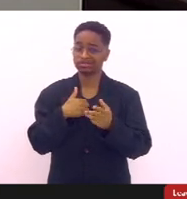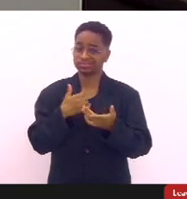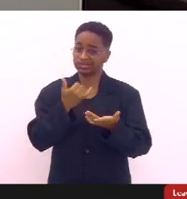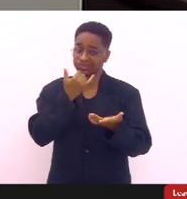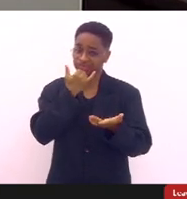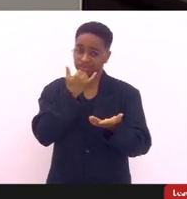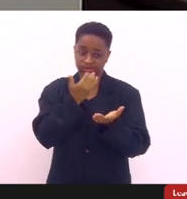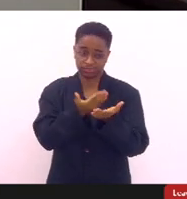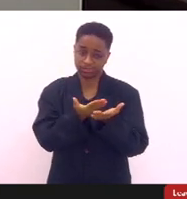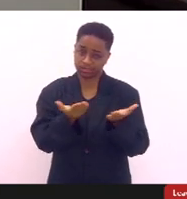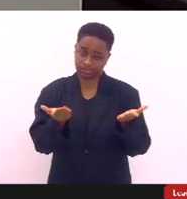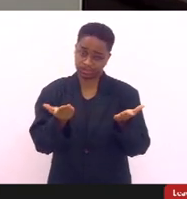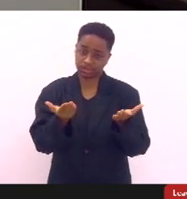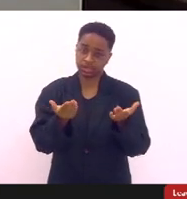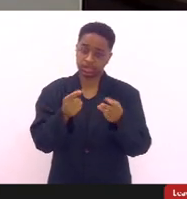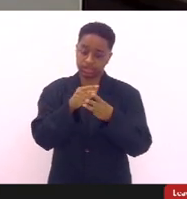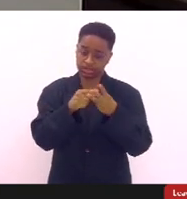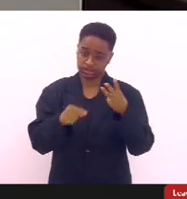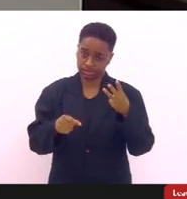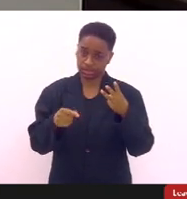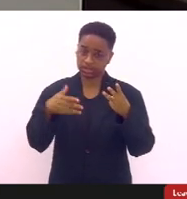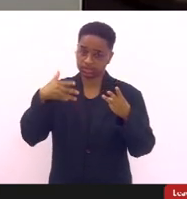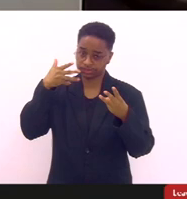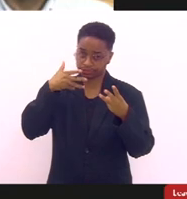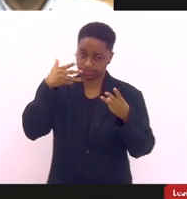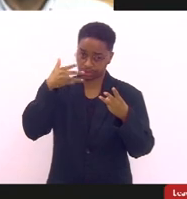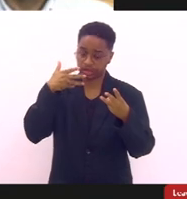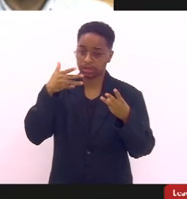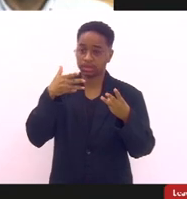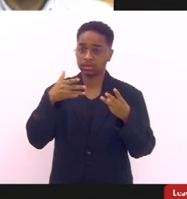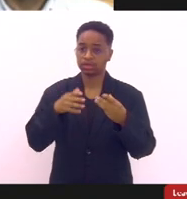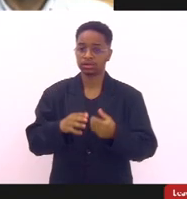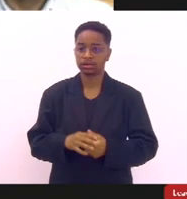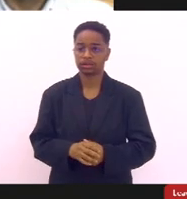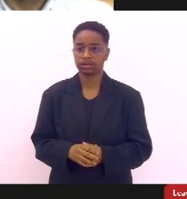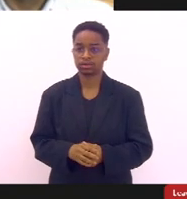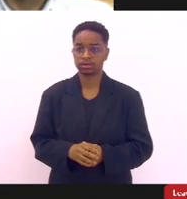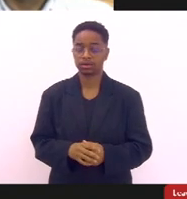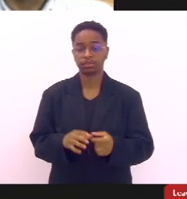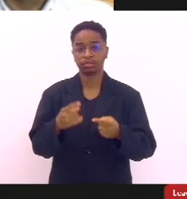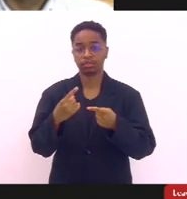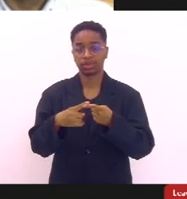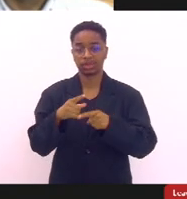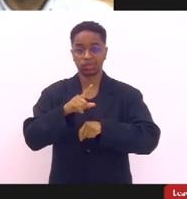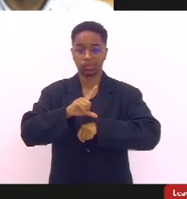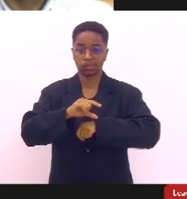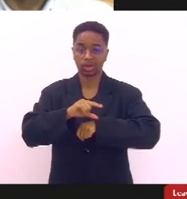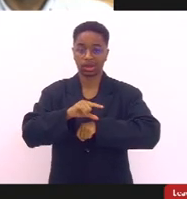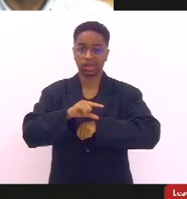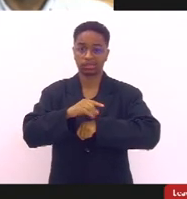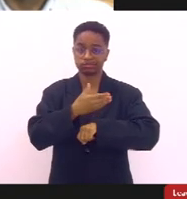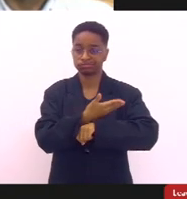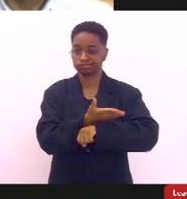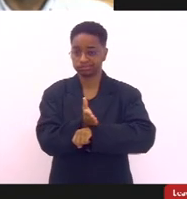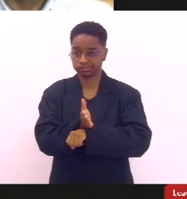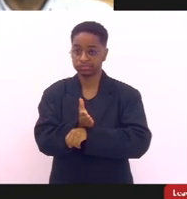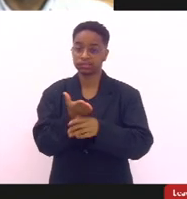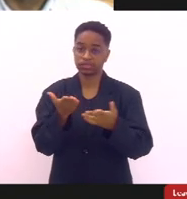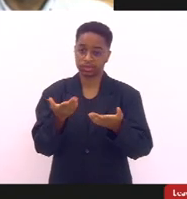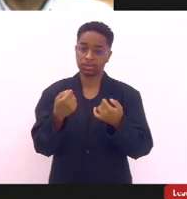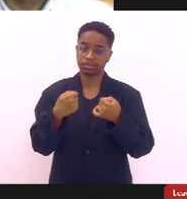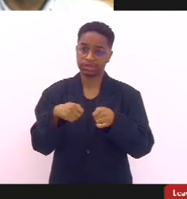Ézio, doutora Regina, Ana Leila, querida, que é de Mesquita, por causa do tempo que a gente tem que encerrar. Tá?